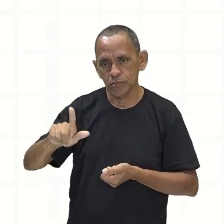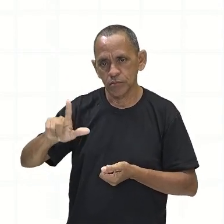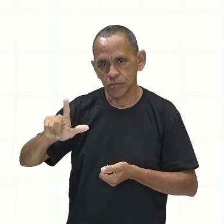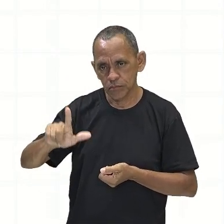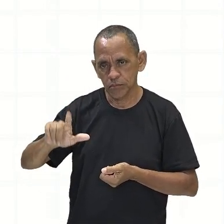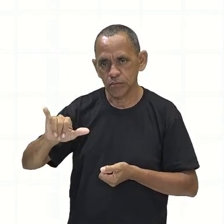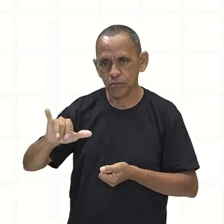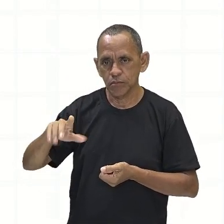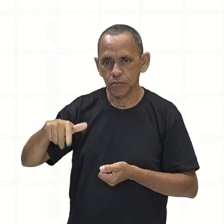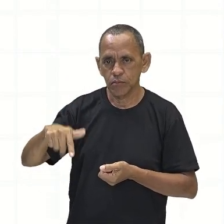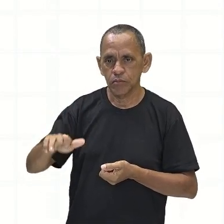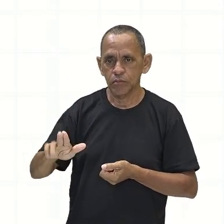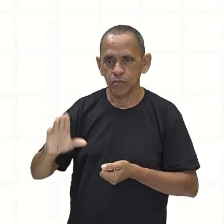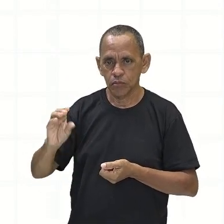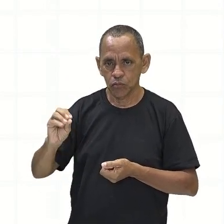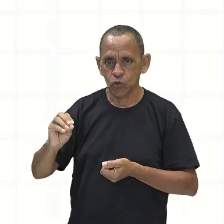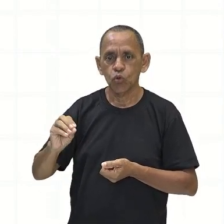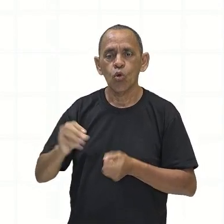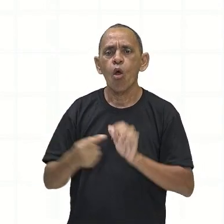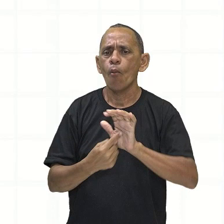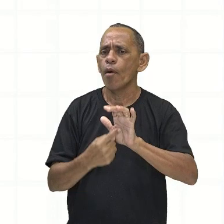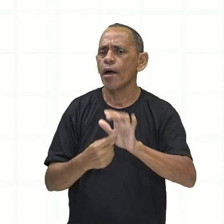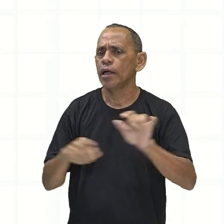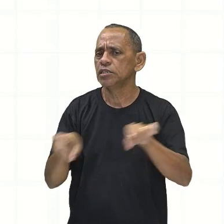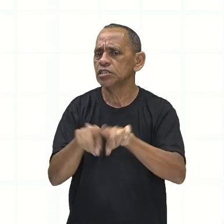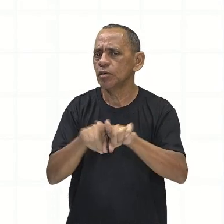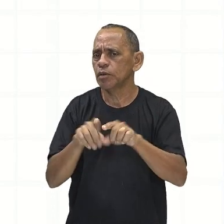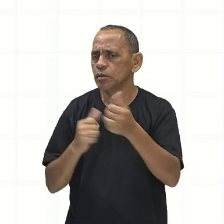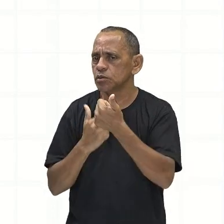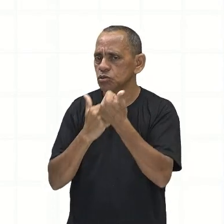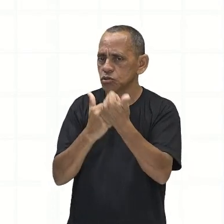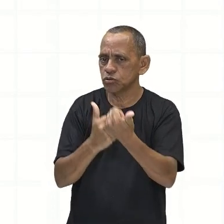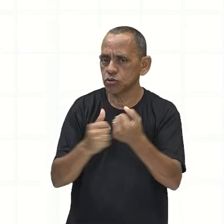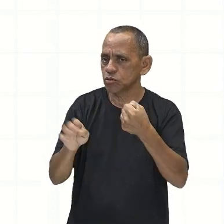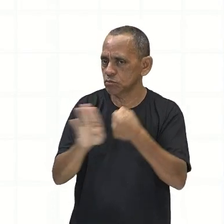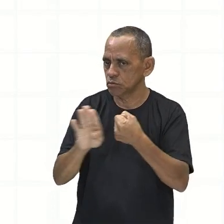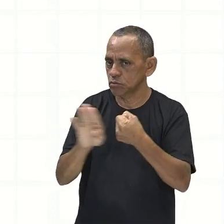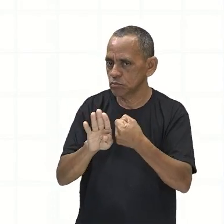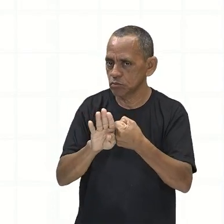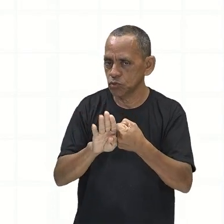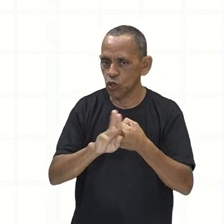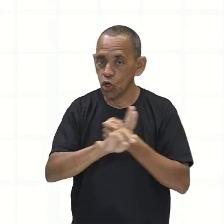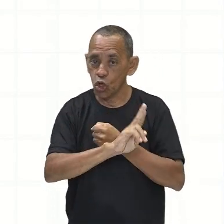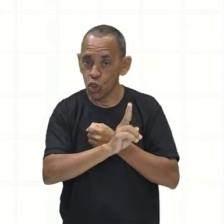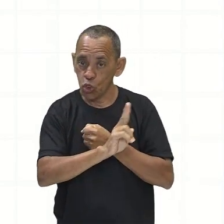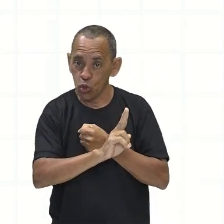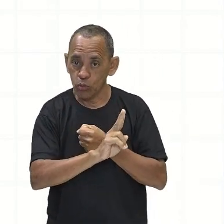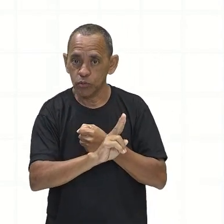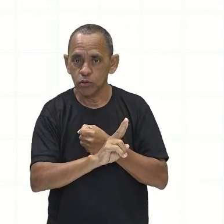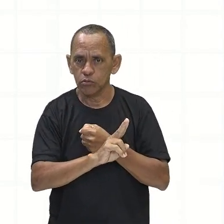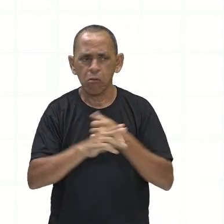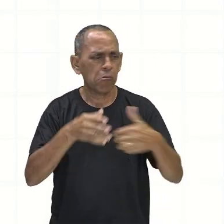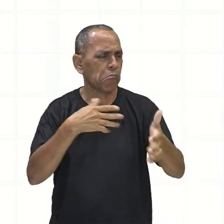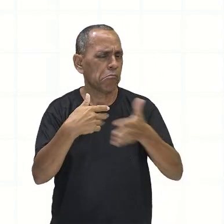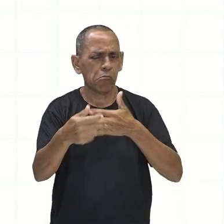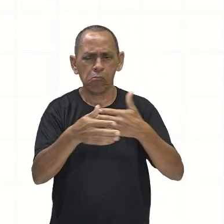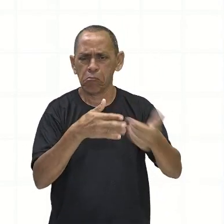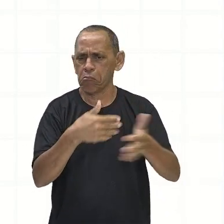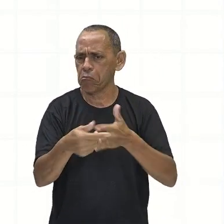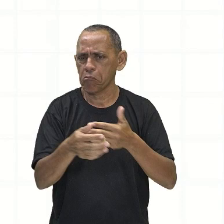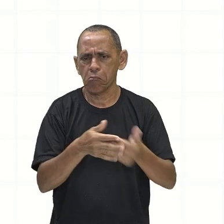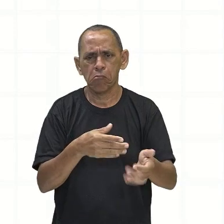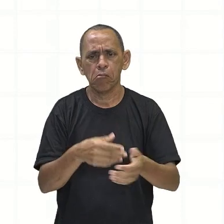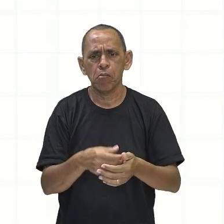agora, também aparece para substituir o substantivo, o nome, qualquer nome. Viu que